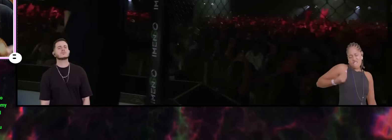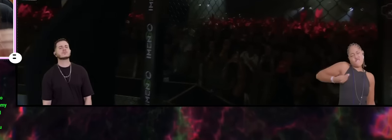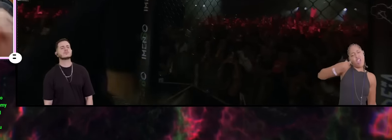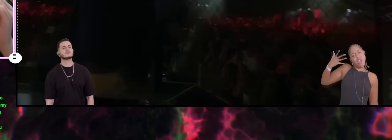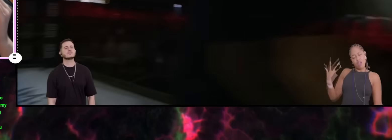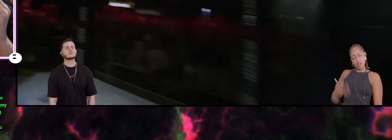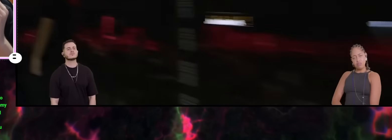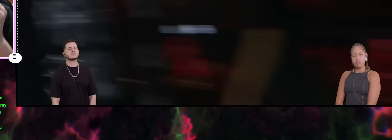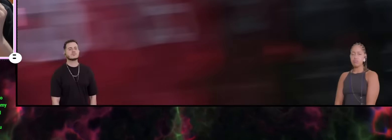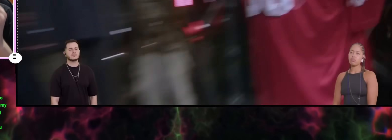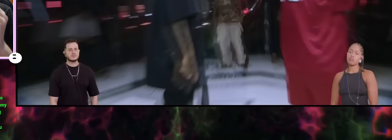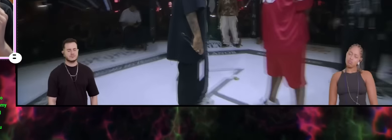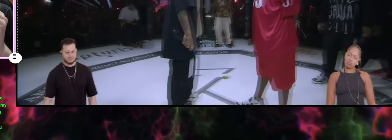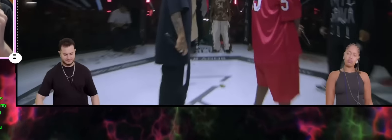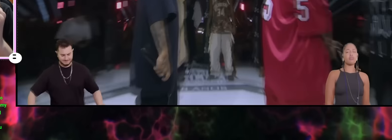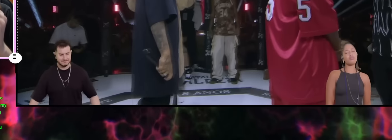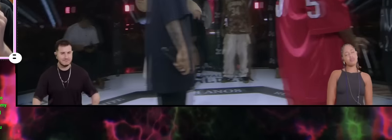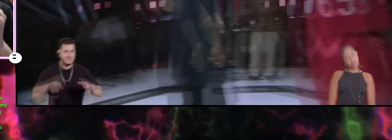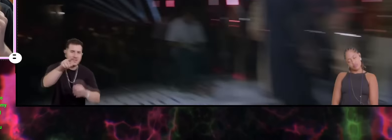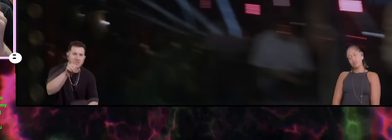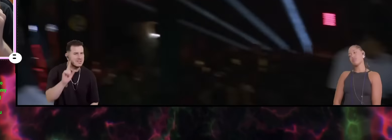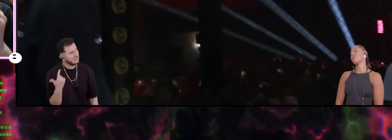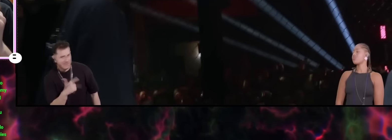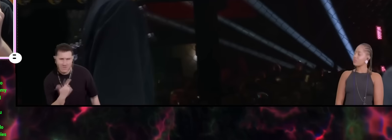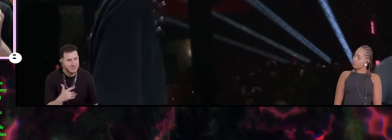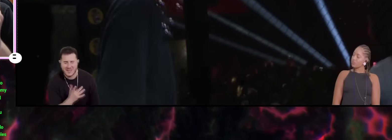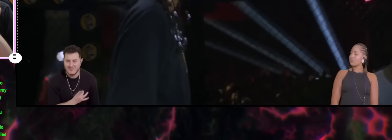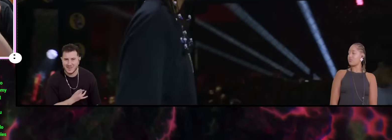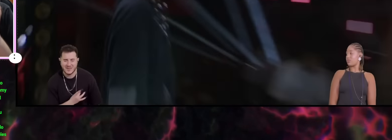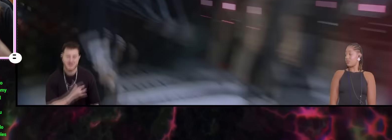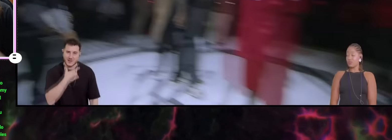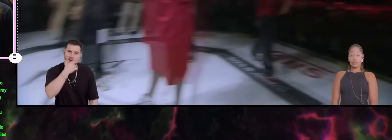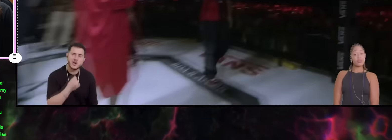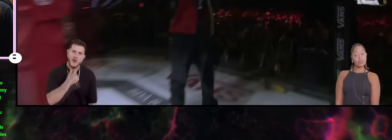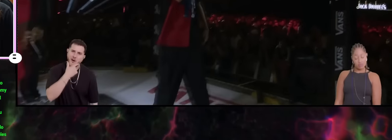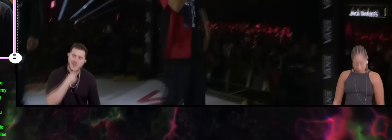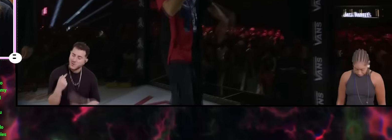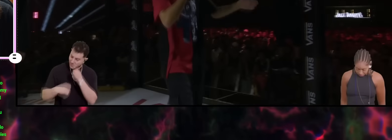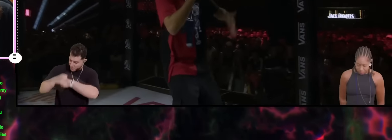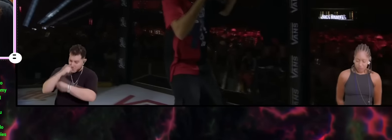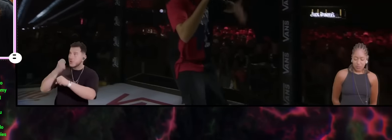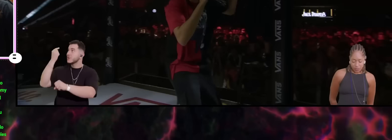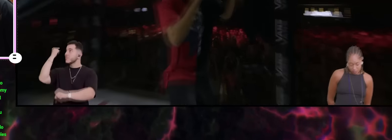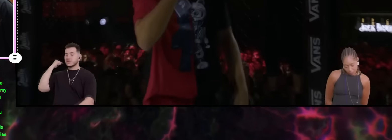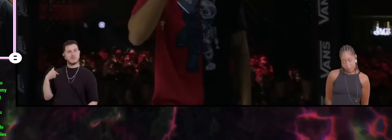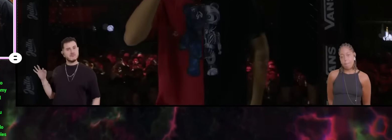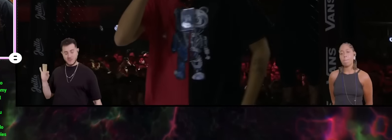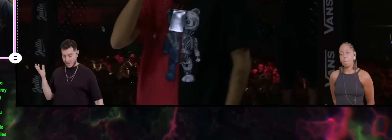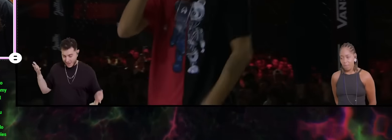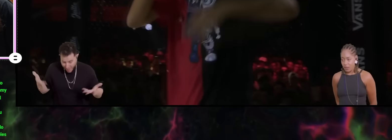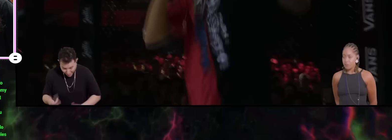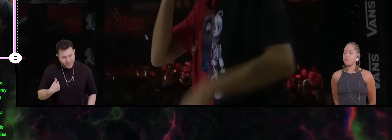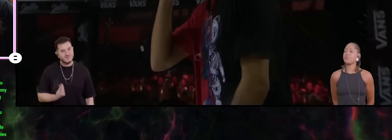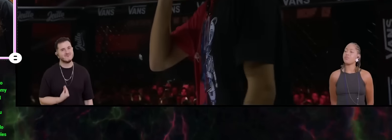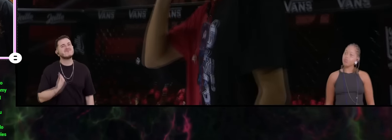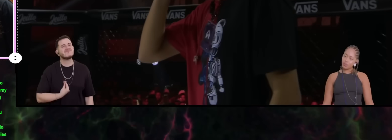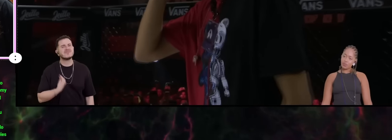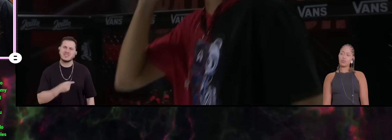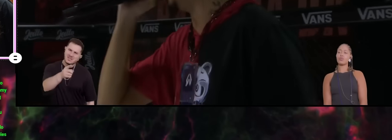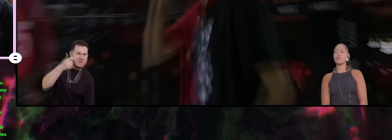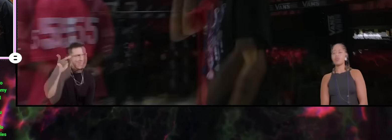vida. Ele não tem medo de homem. Ano passado eu não tava, agora nós não some. Não